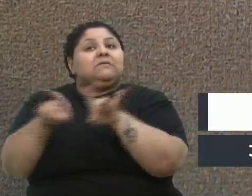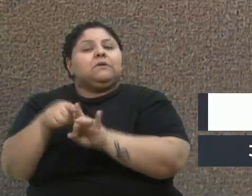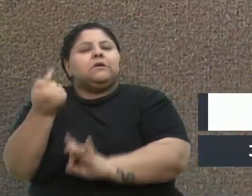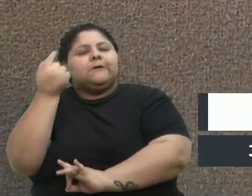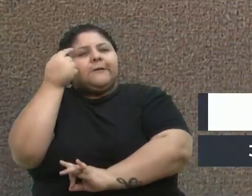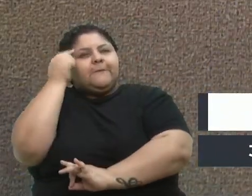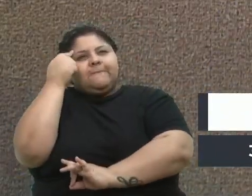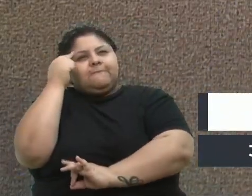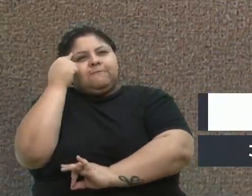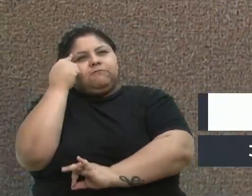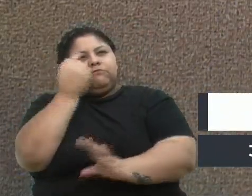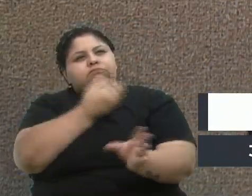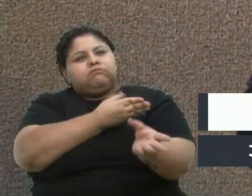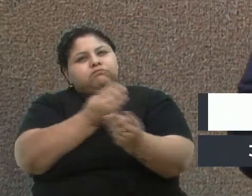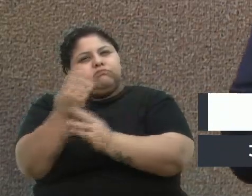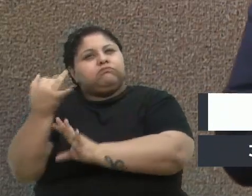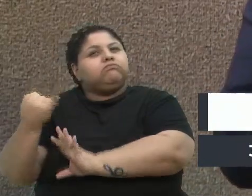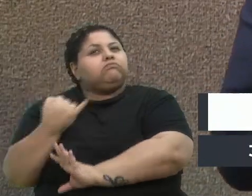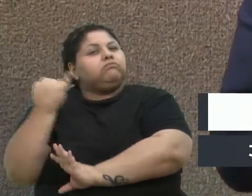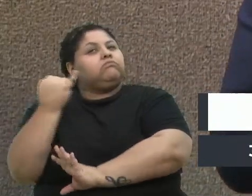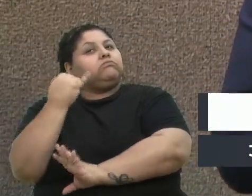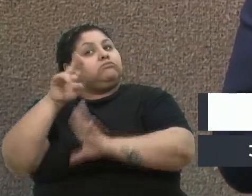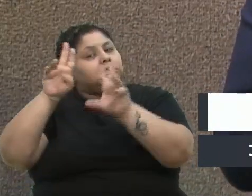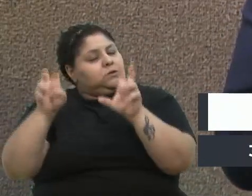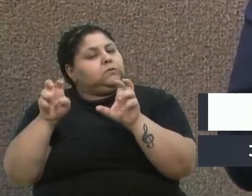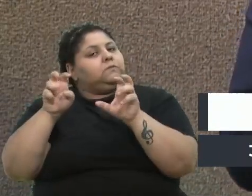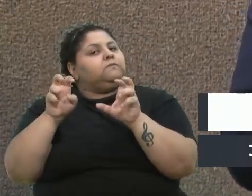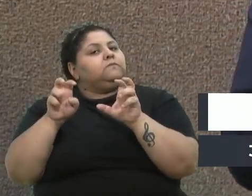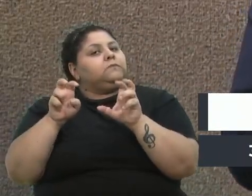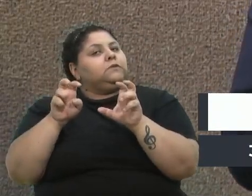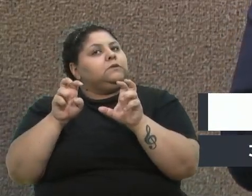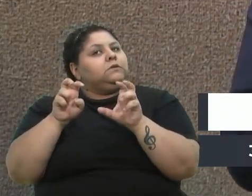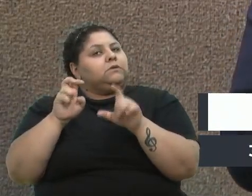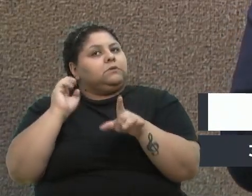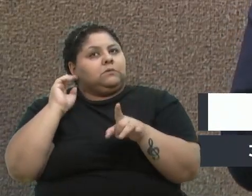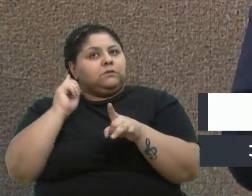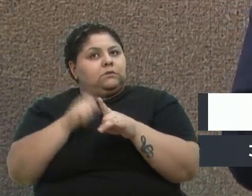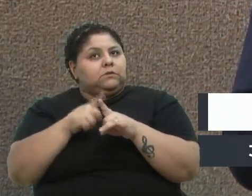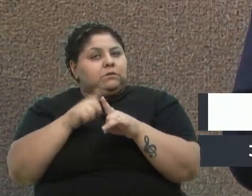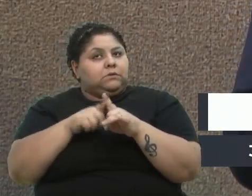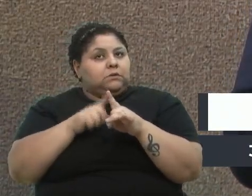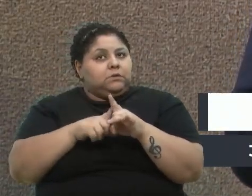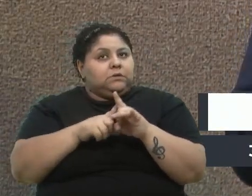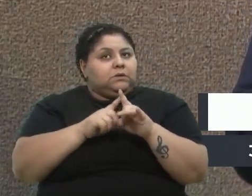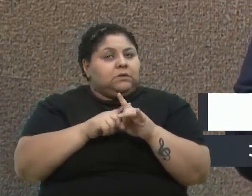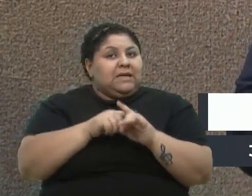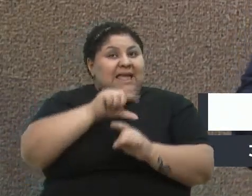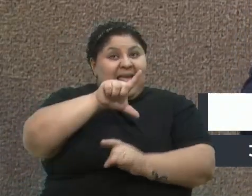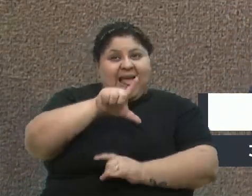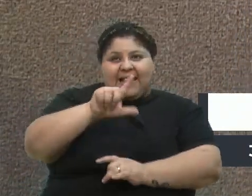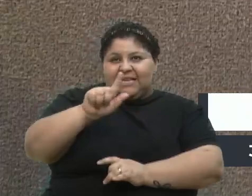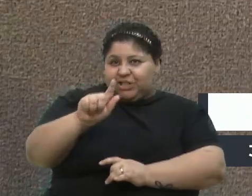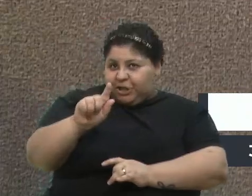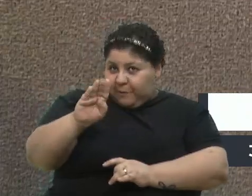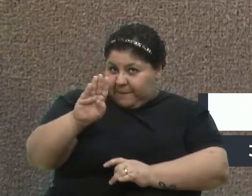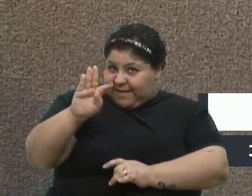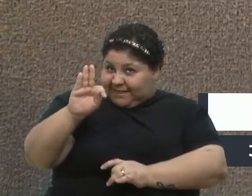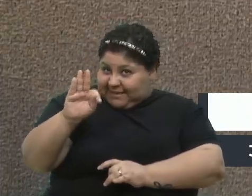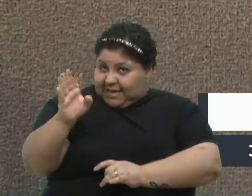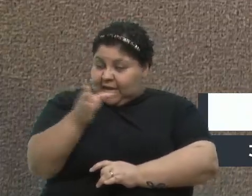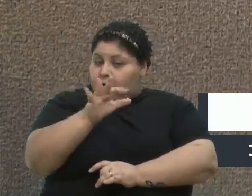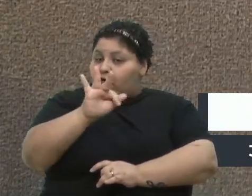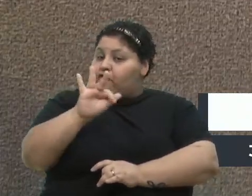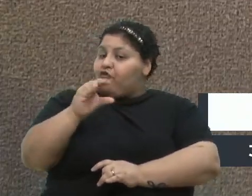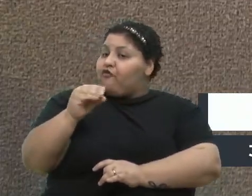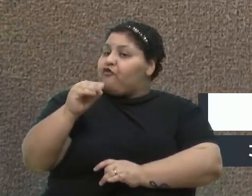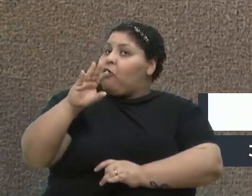uma reflexão muito importante a respeito desse assunto. Porque a LGBTfobia, desde